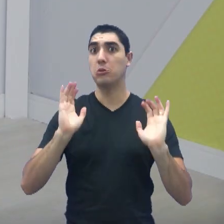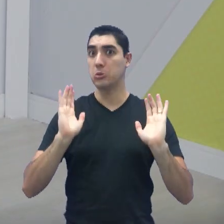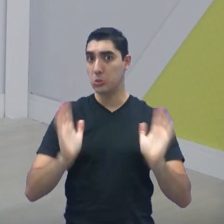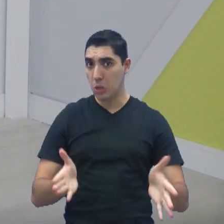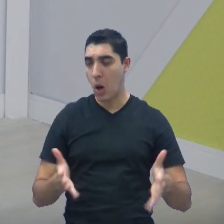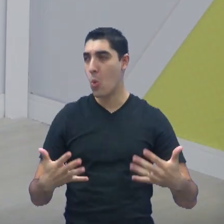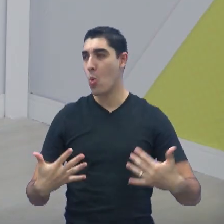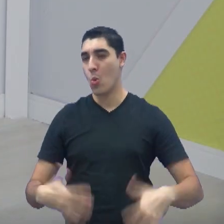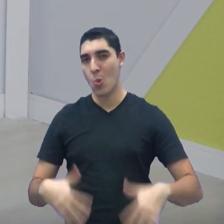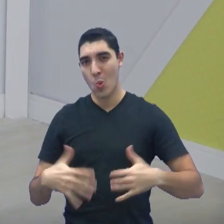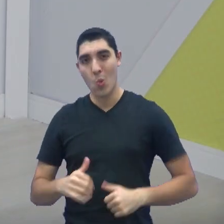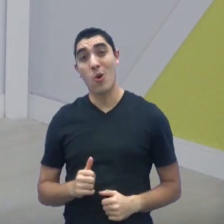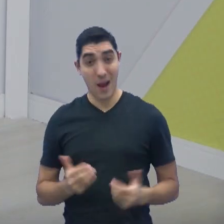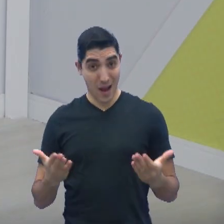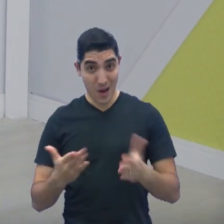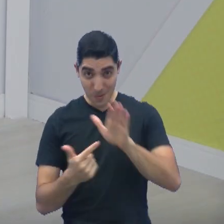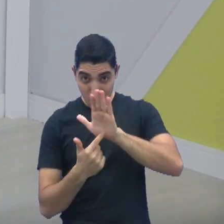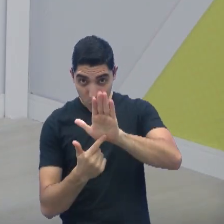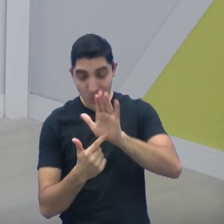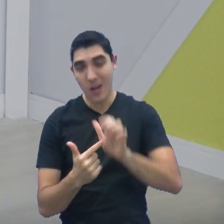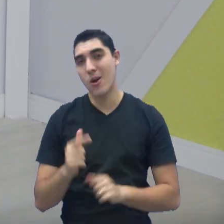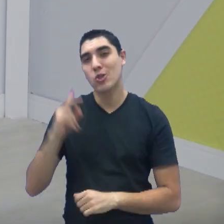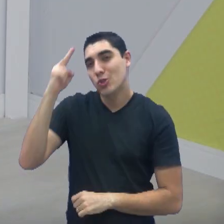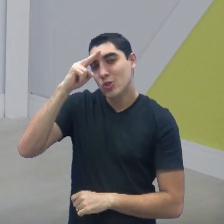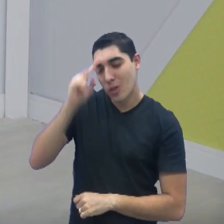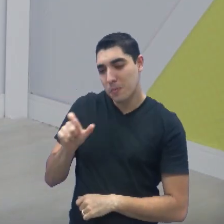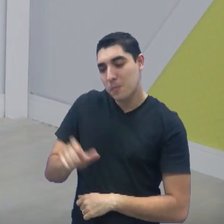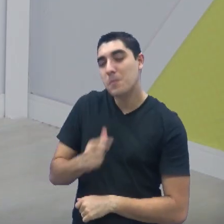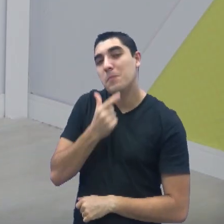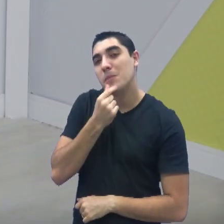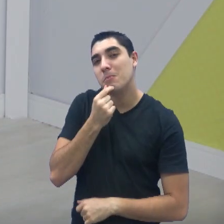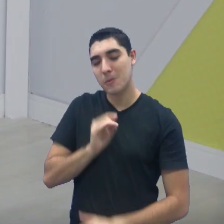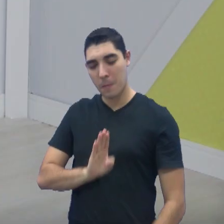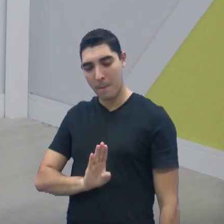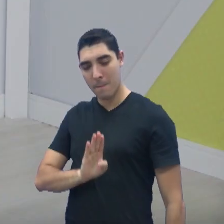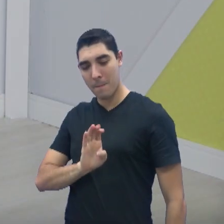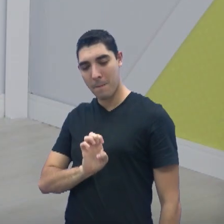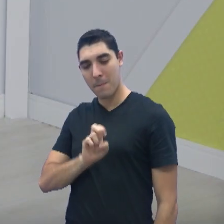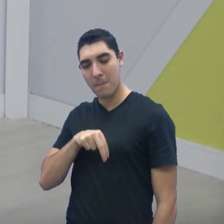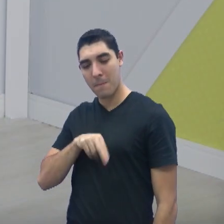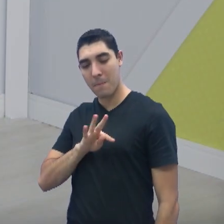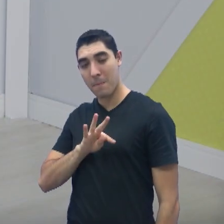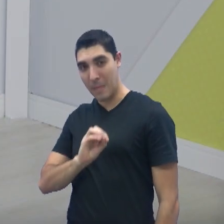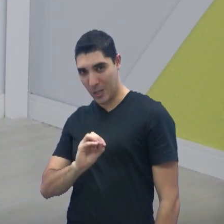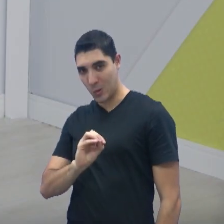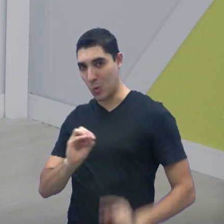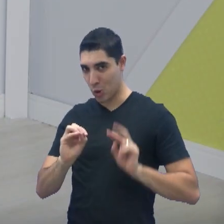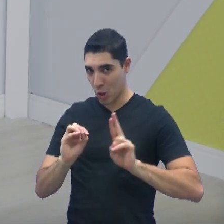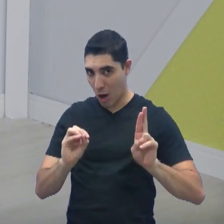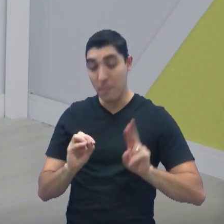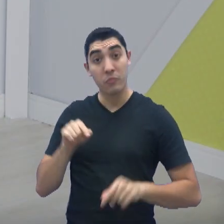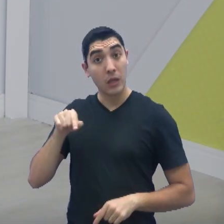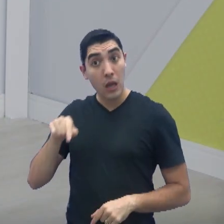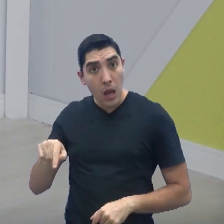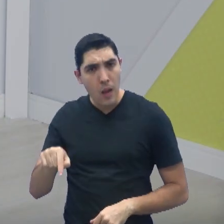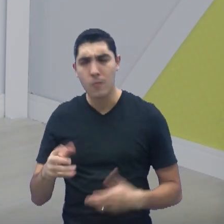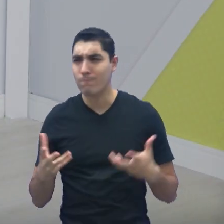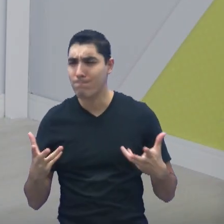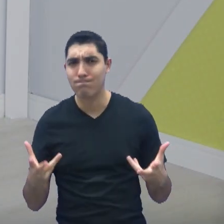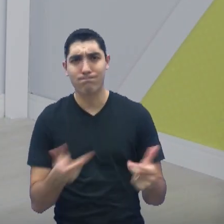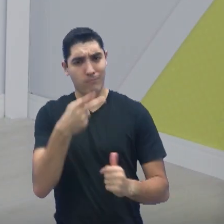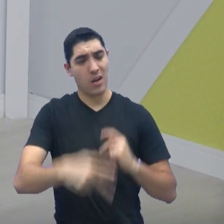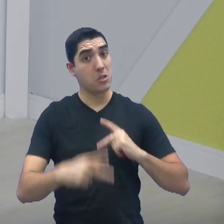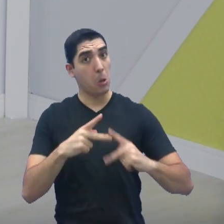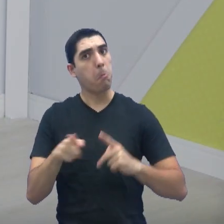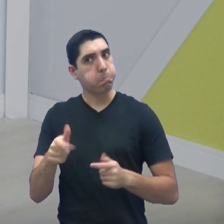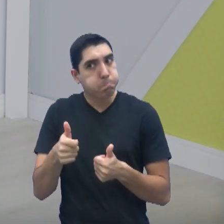agora aqui no Hora do Esporte você vai conhecer o Bento, uma das grandes promessas das artes marciais aqui de São José dos